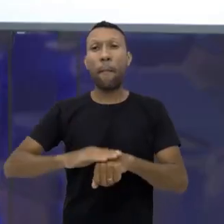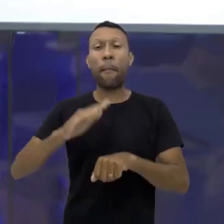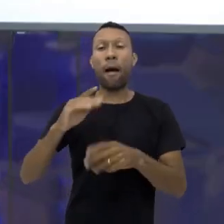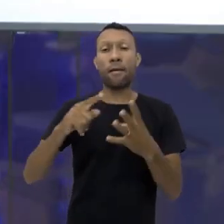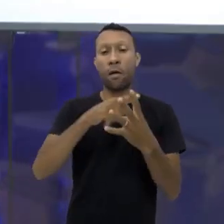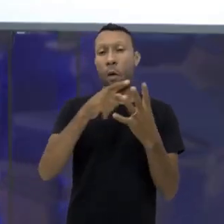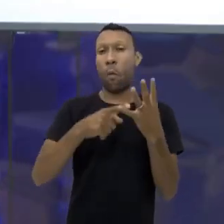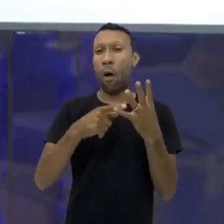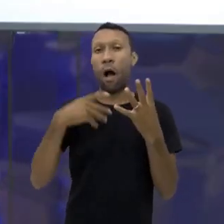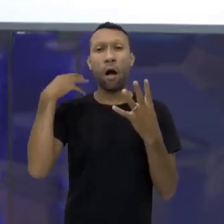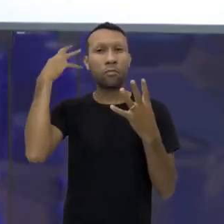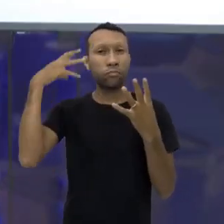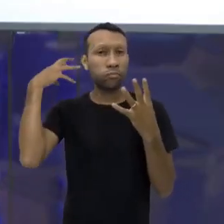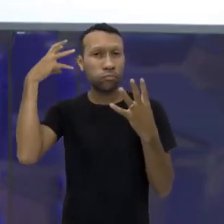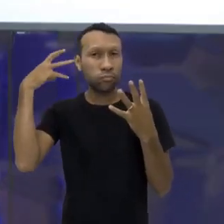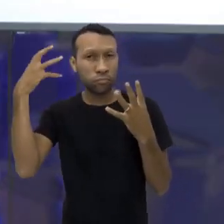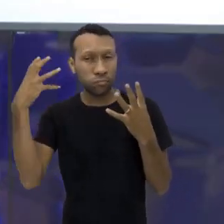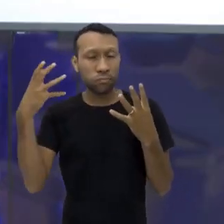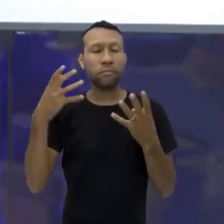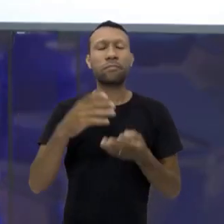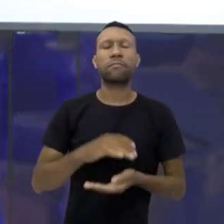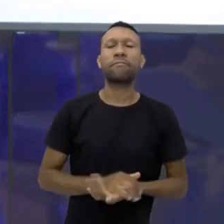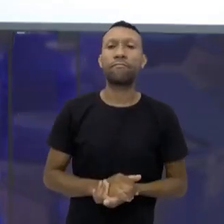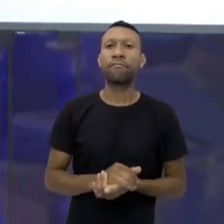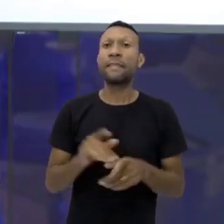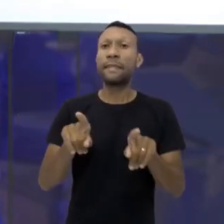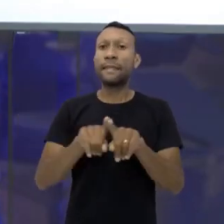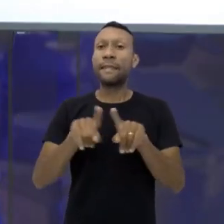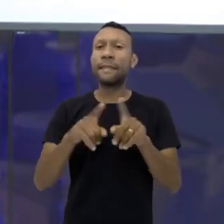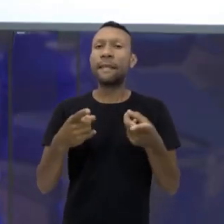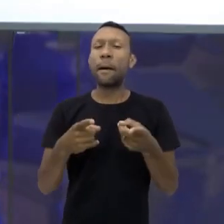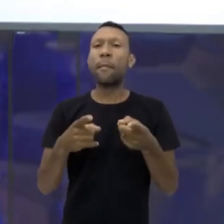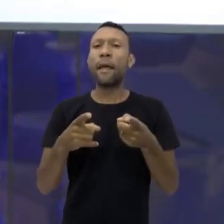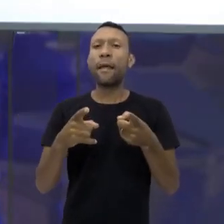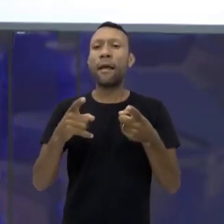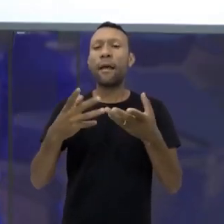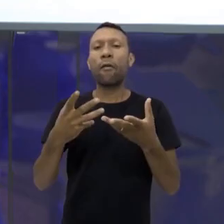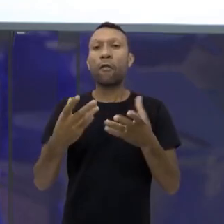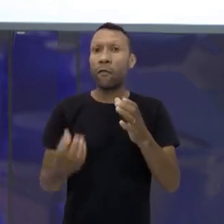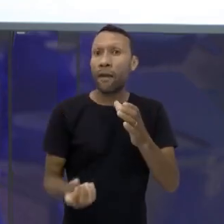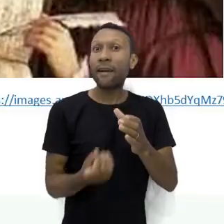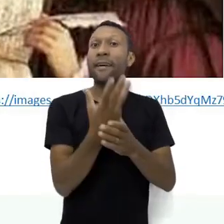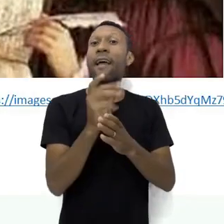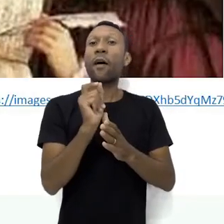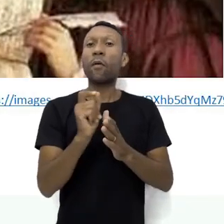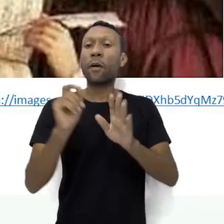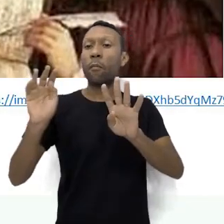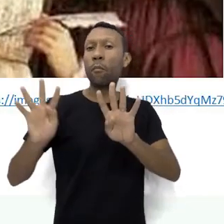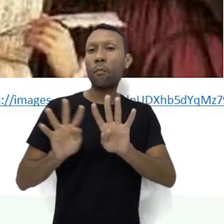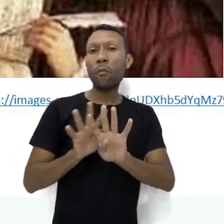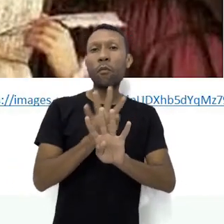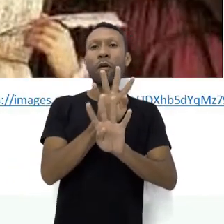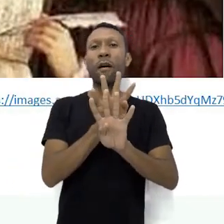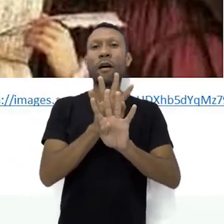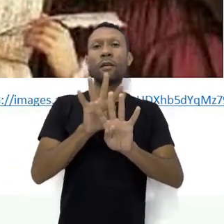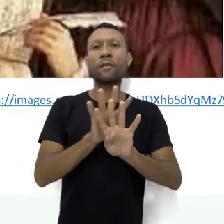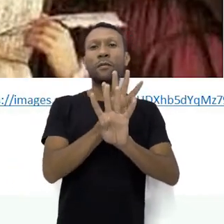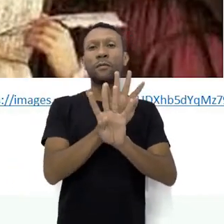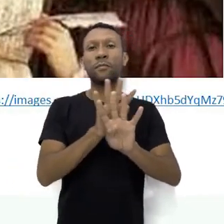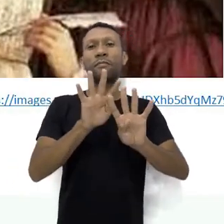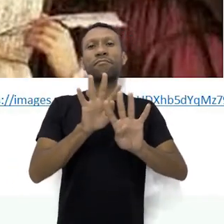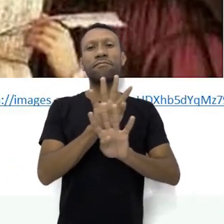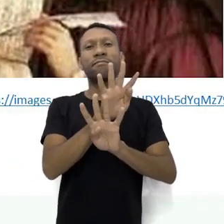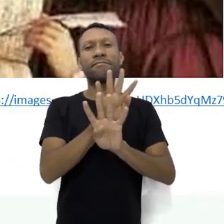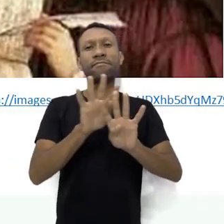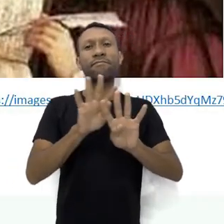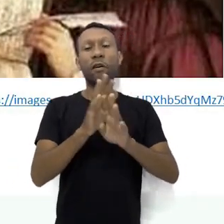sons e agrupamentos de vozes. E o que significa essa palavra? Poli significa muitos